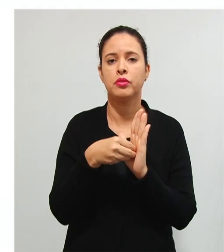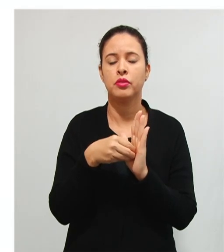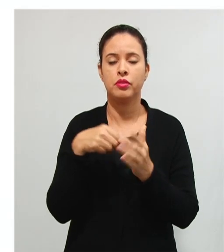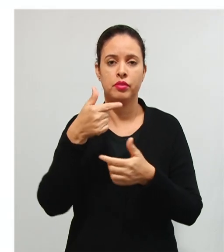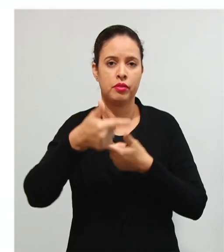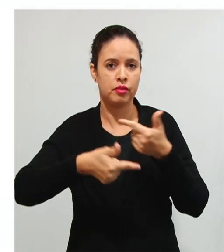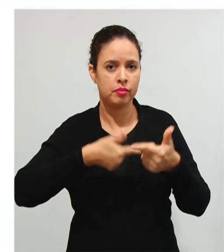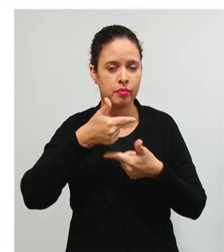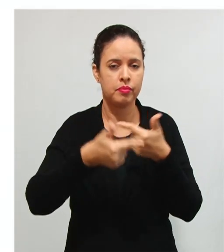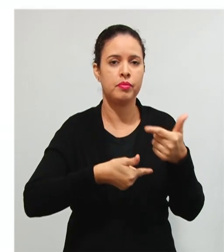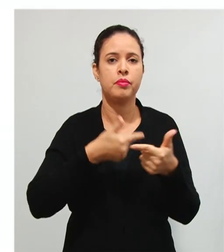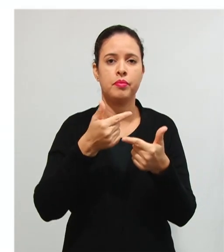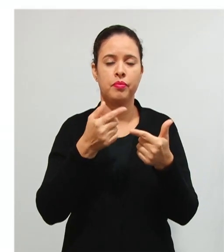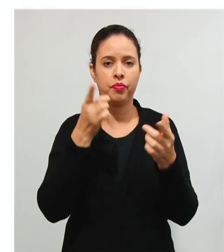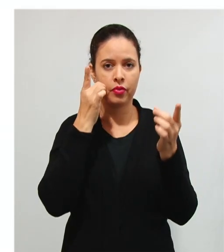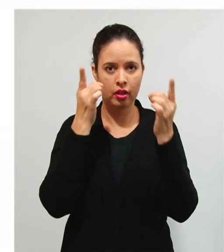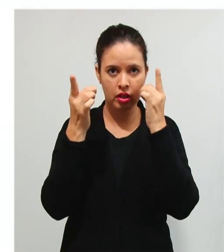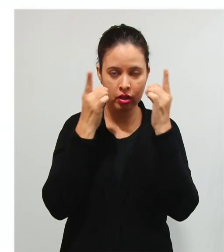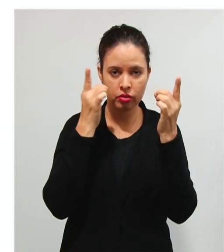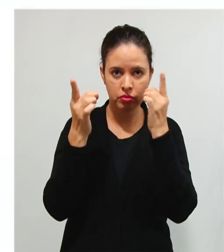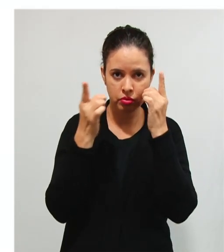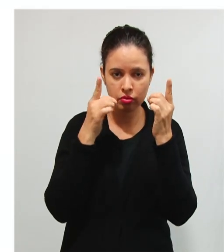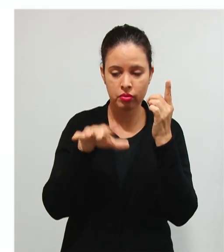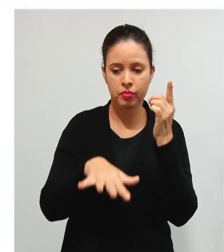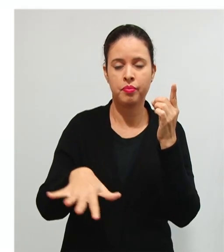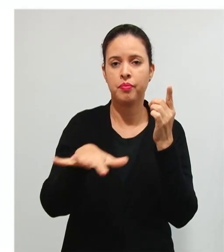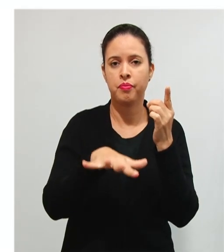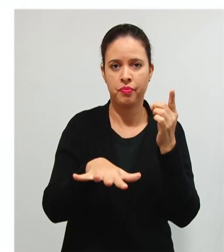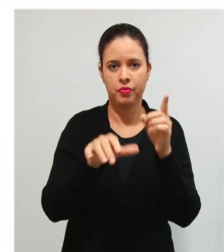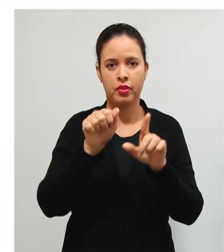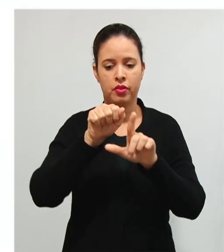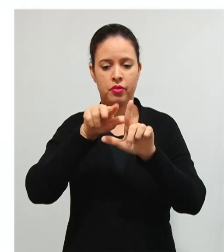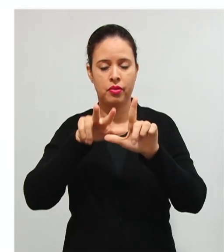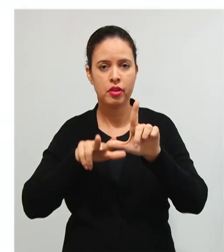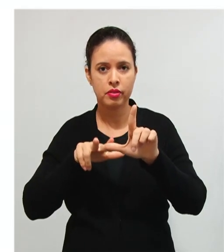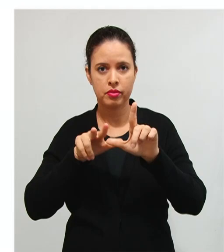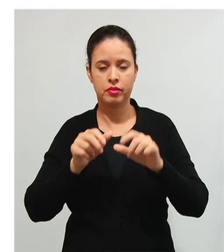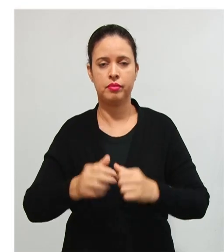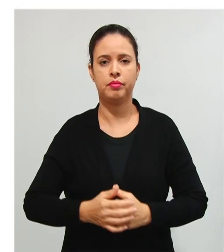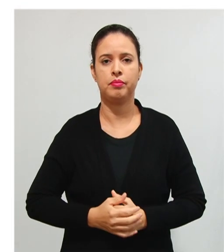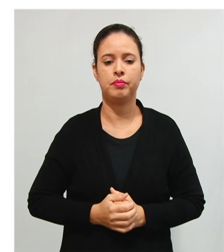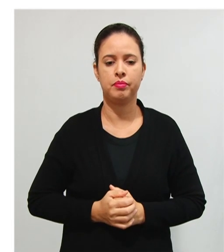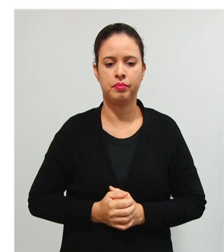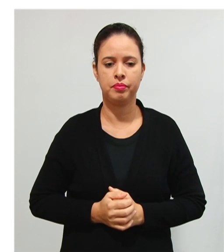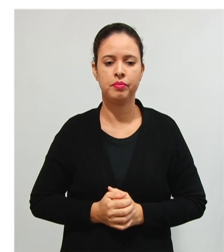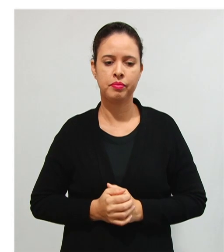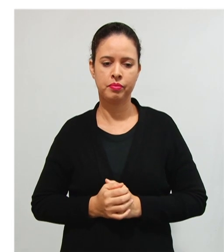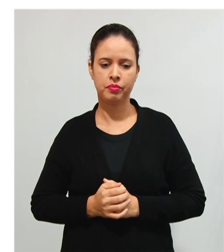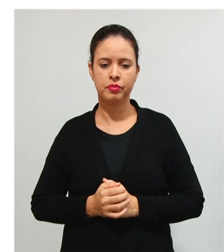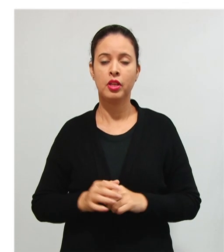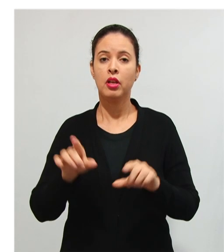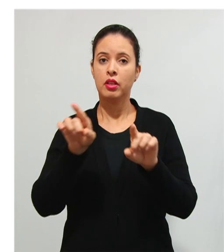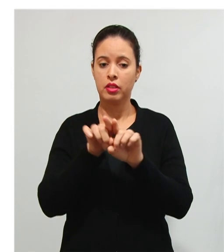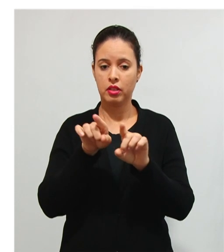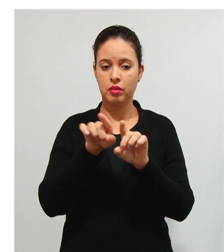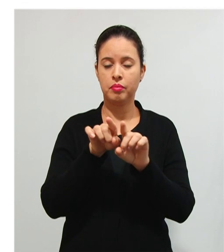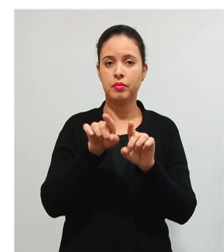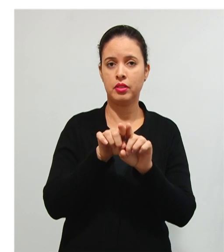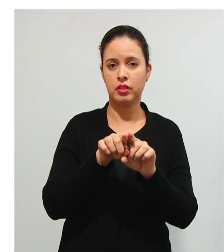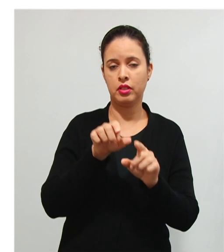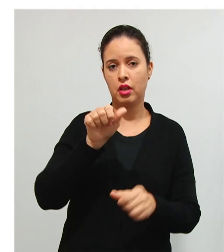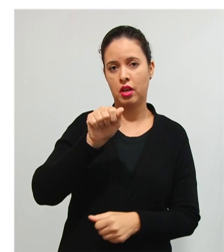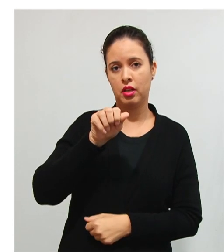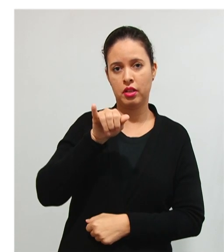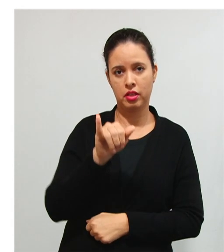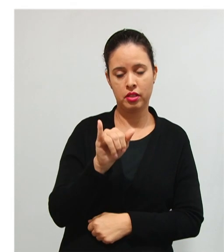trabalha a mineração de dados a partir de dados do ambiente virtual de aprendizagem. Já a inteligência artificial está